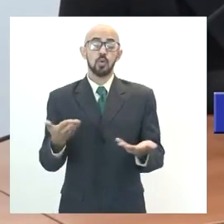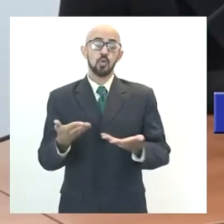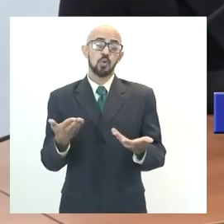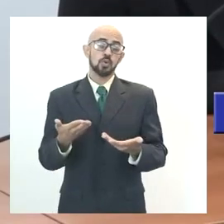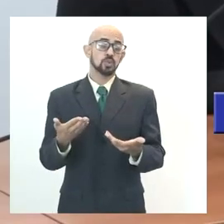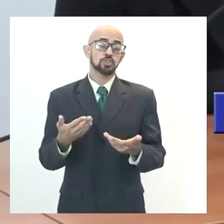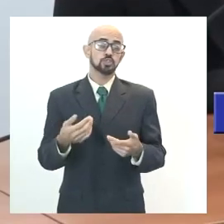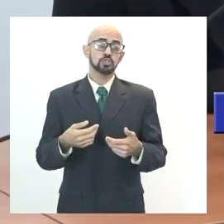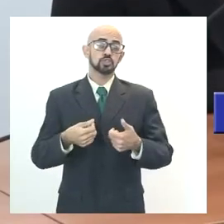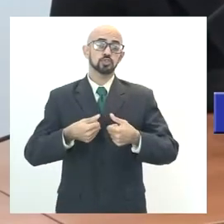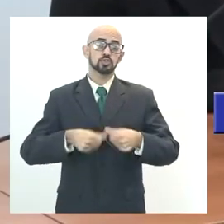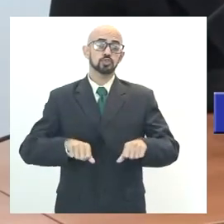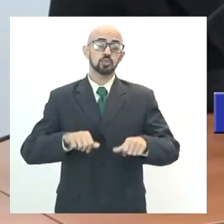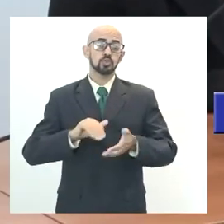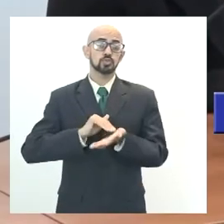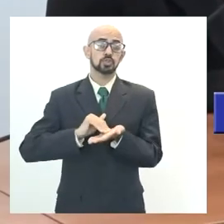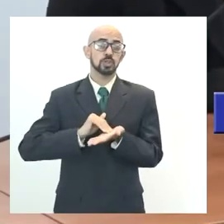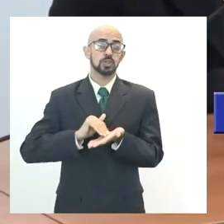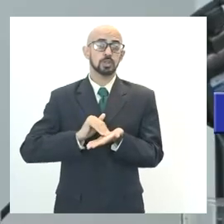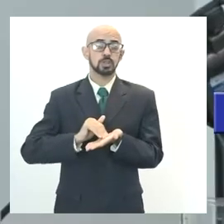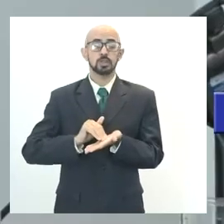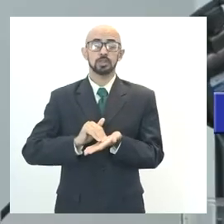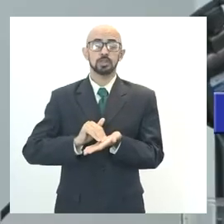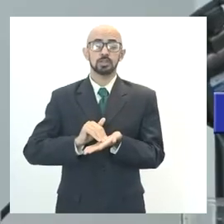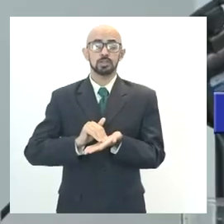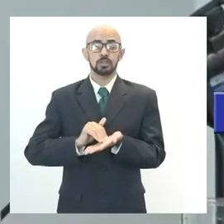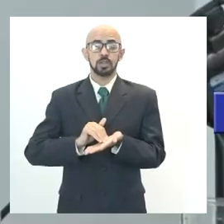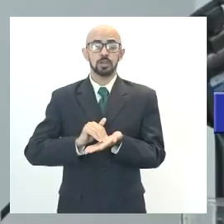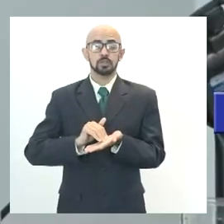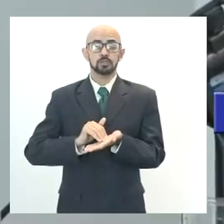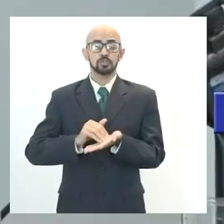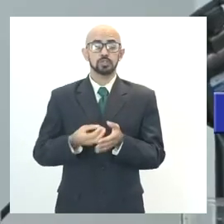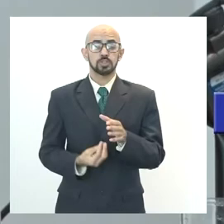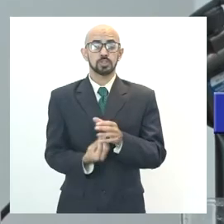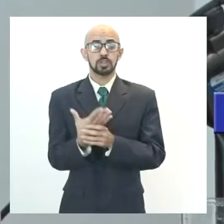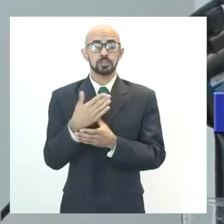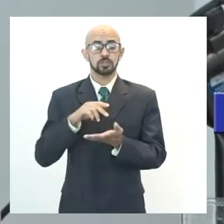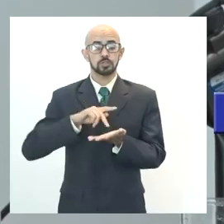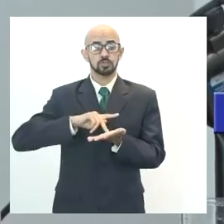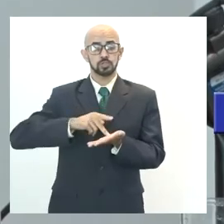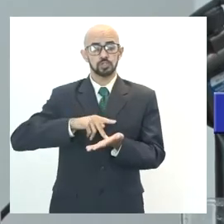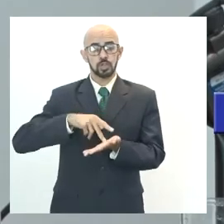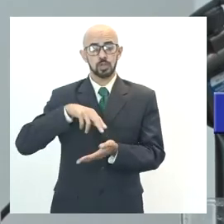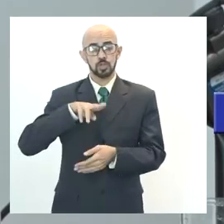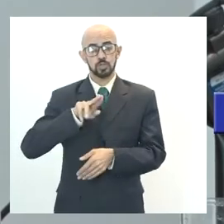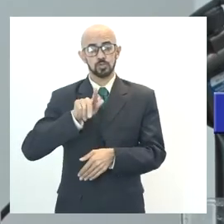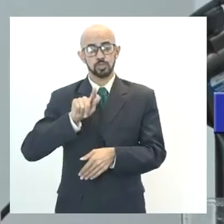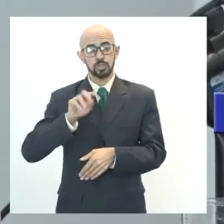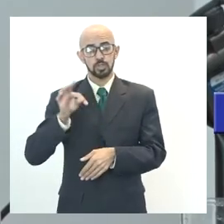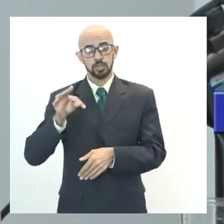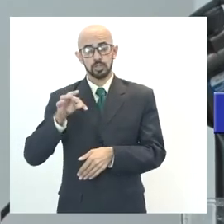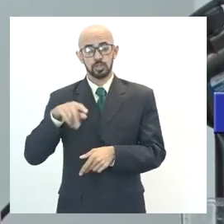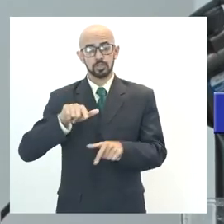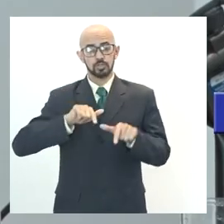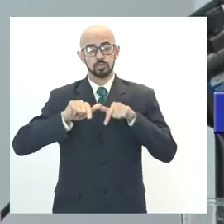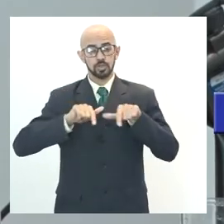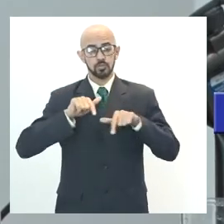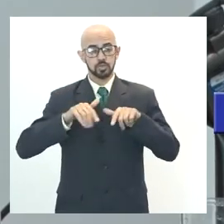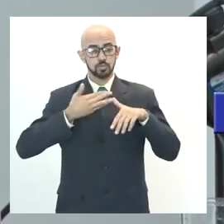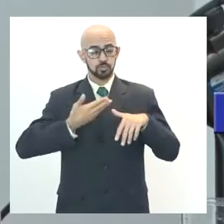é secretário de Formação sindical da GT na área de serviço público